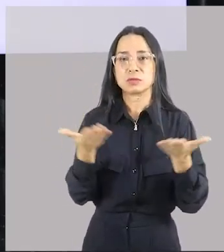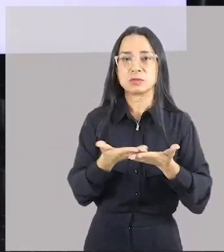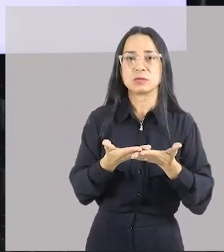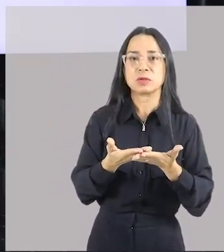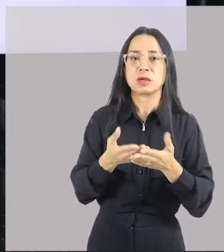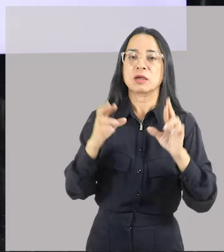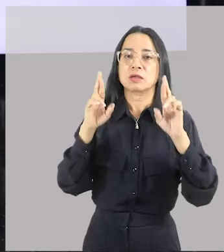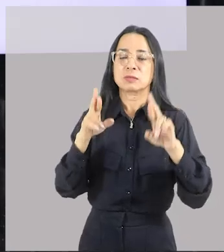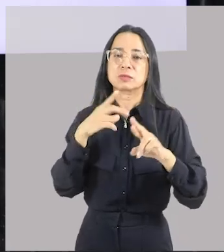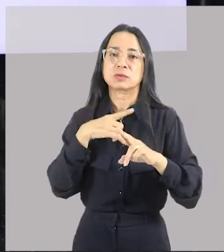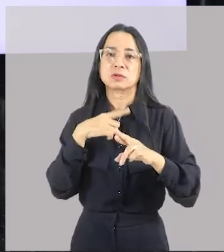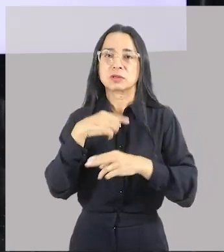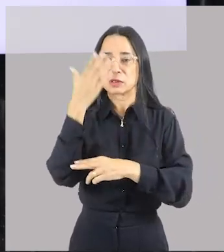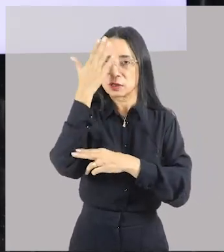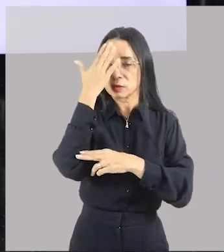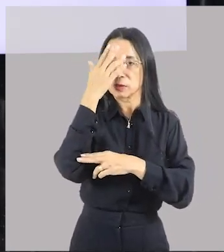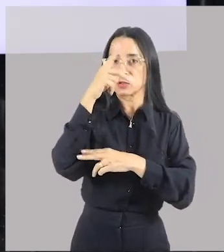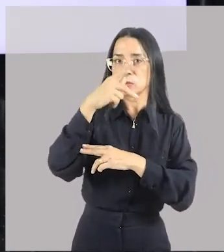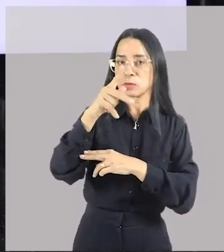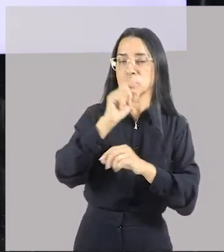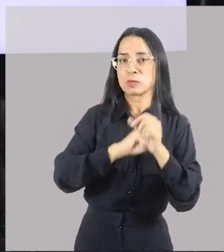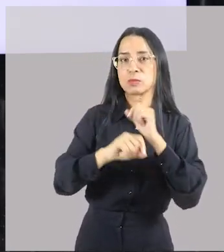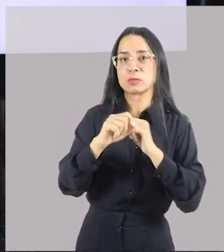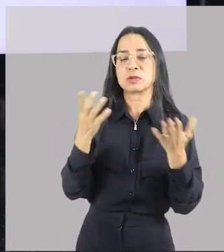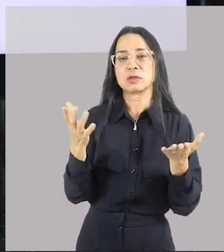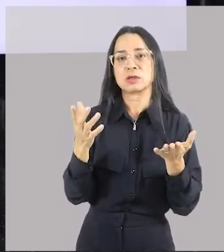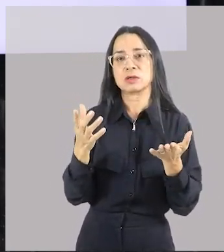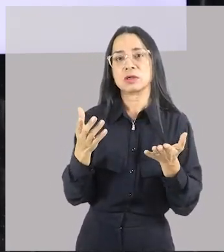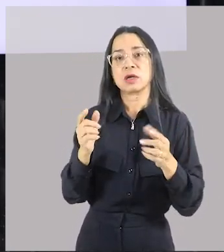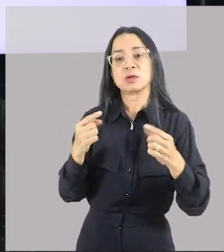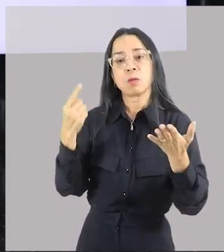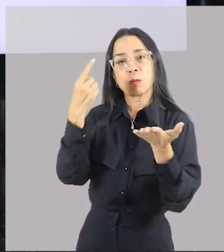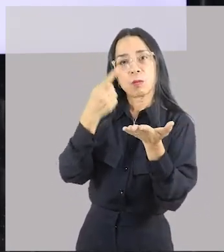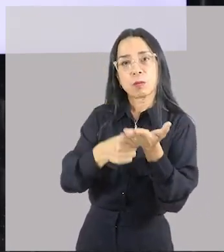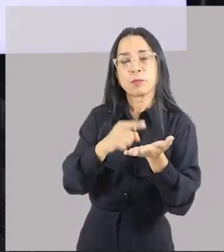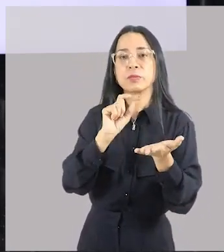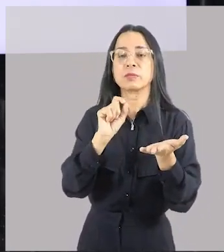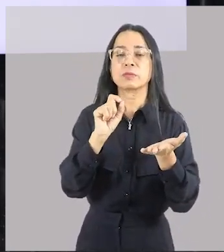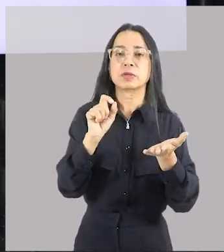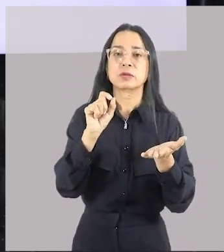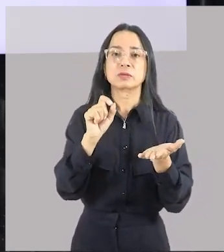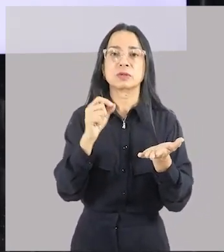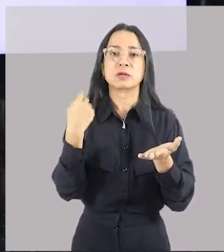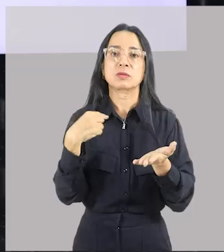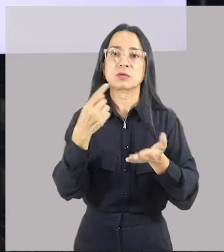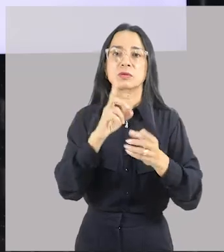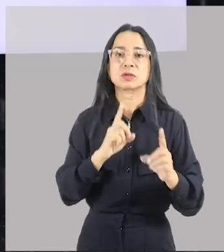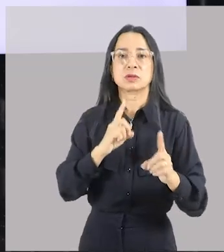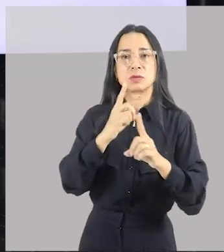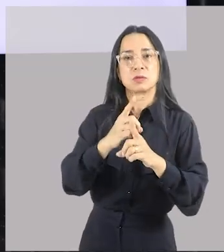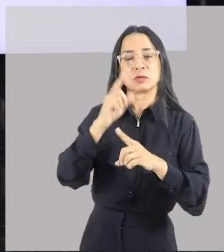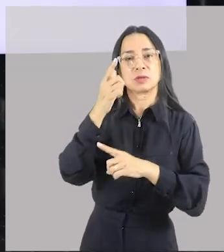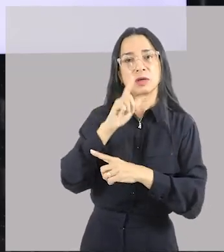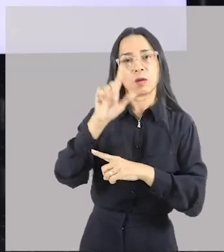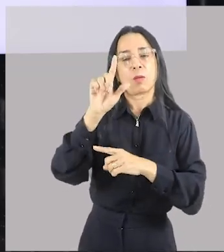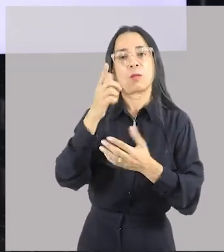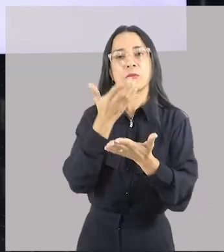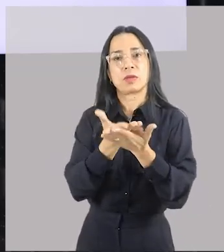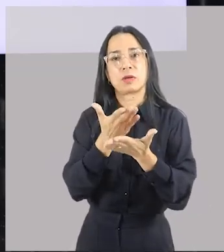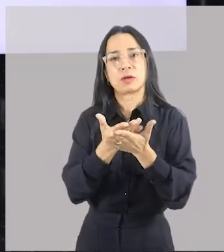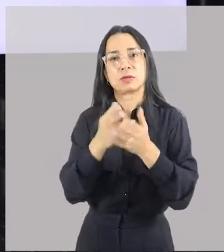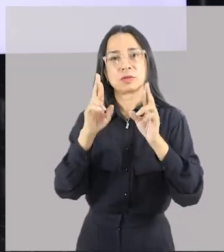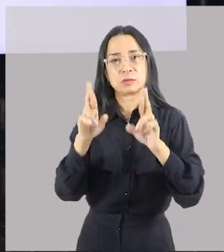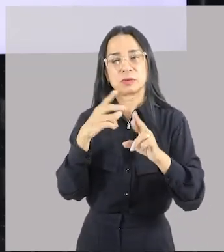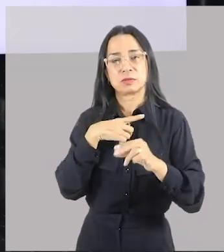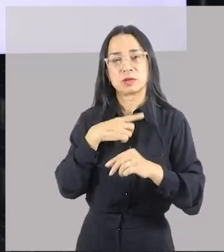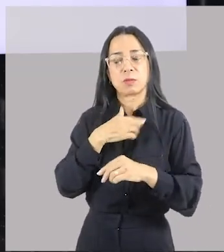o entendimento e estudo de vocês. E já deixo aqui marcado, já deixo combinado o nosso encontro na próxima videoaula. Espero